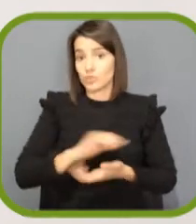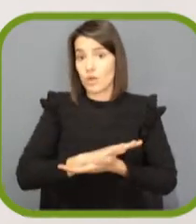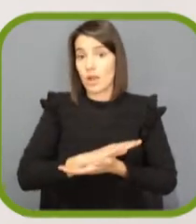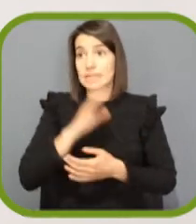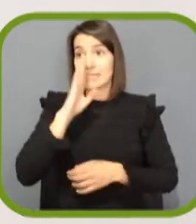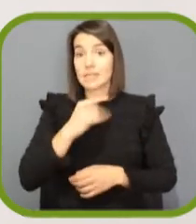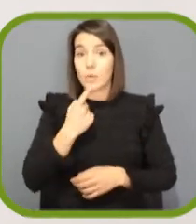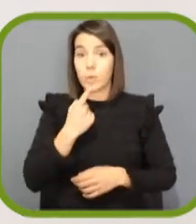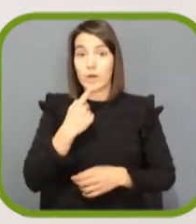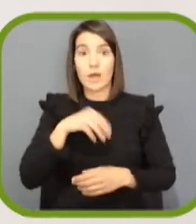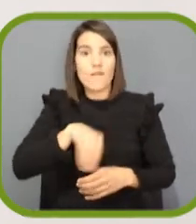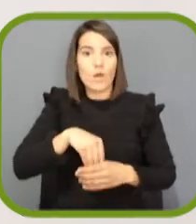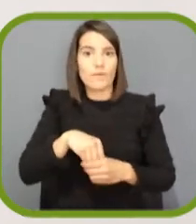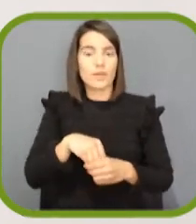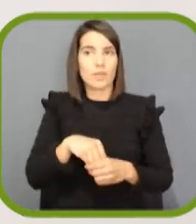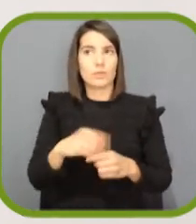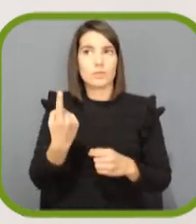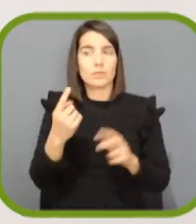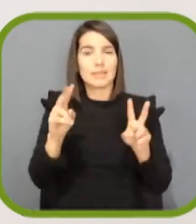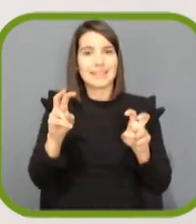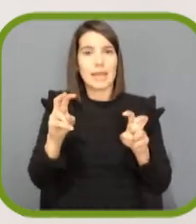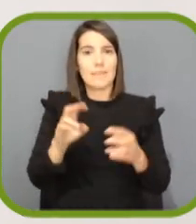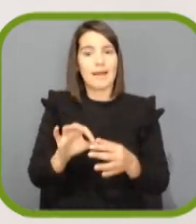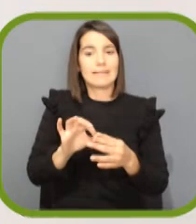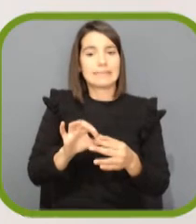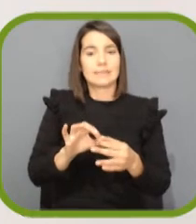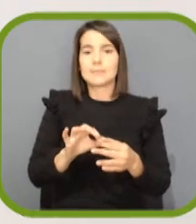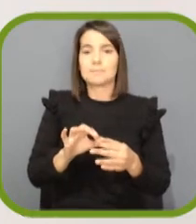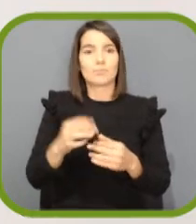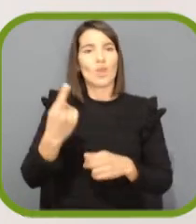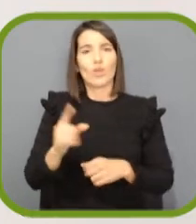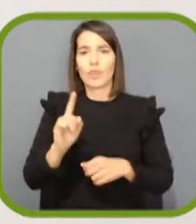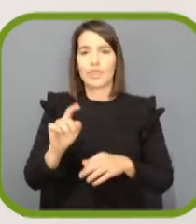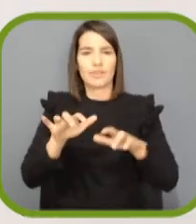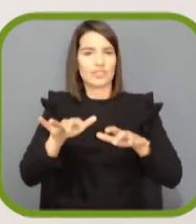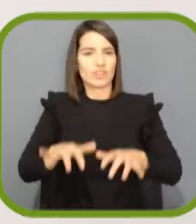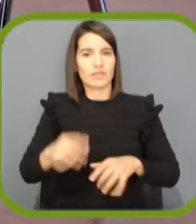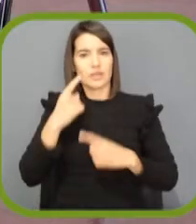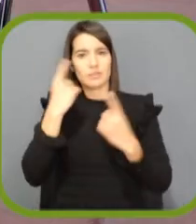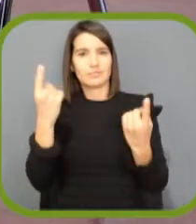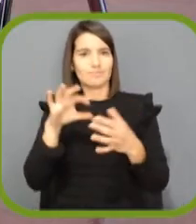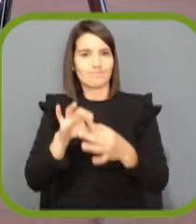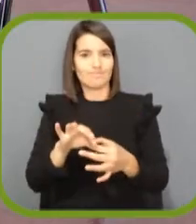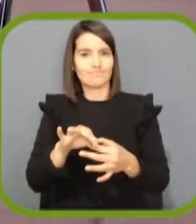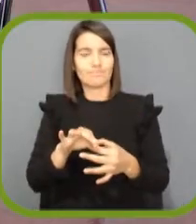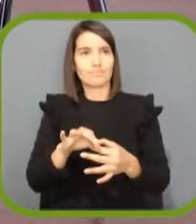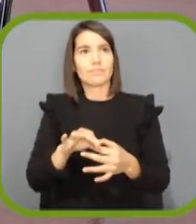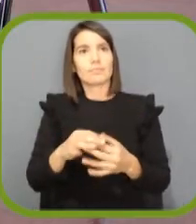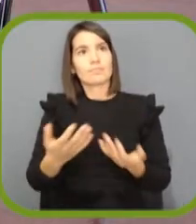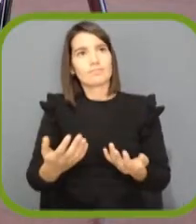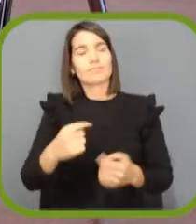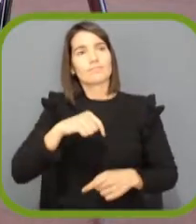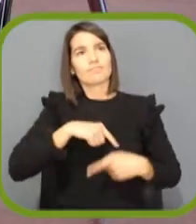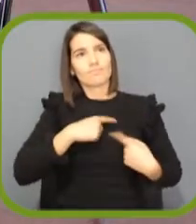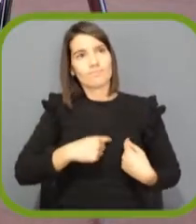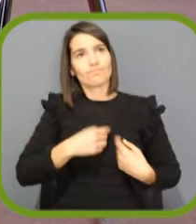esteja demasiado envolvido num determinado tema não deve escrever sobre ele. Eu acho que a honestidade